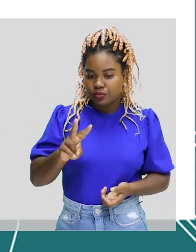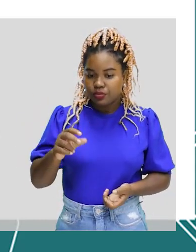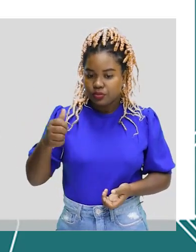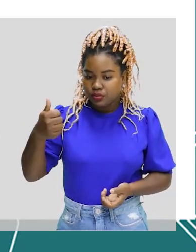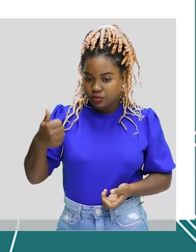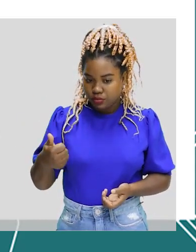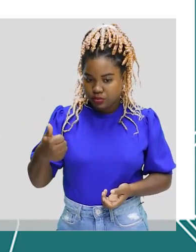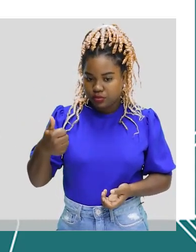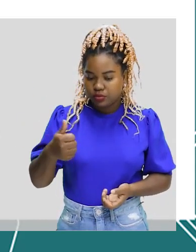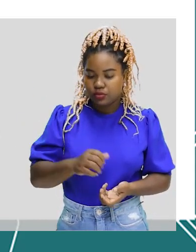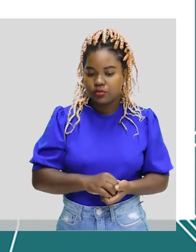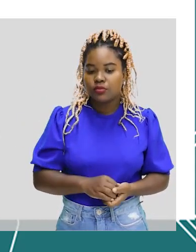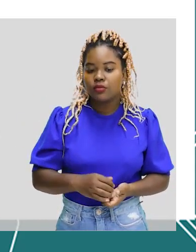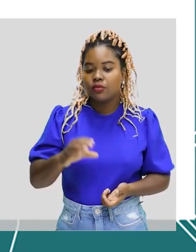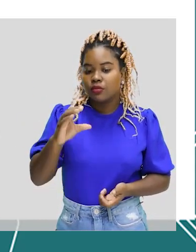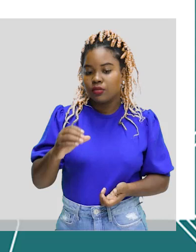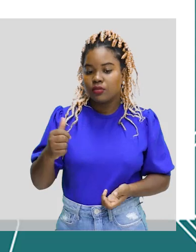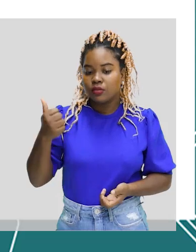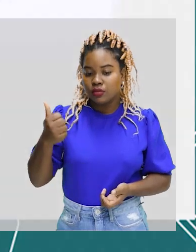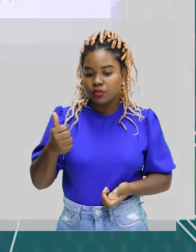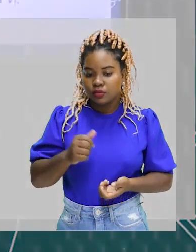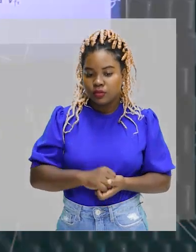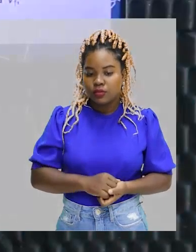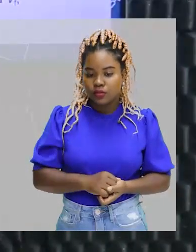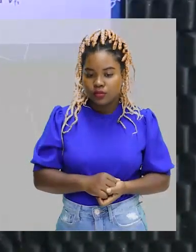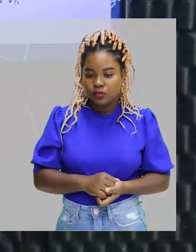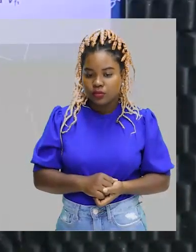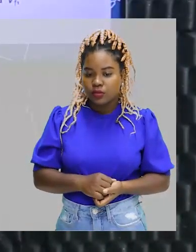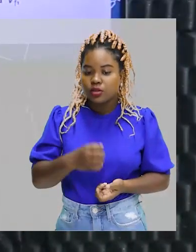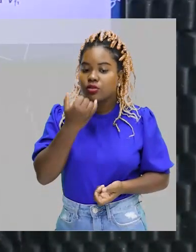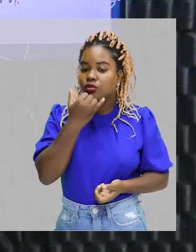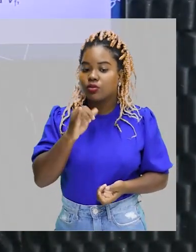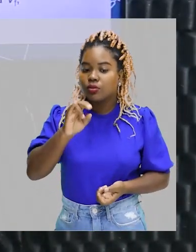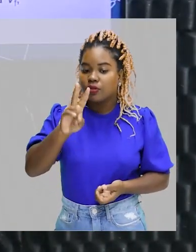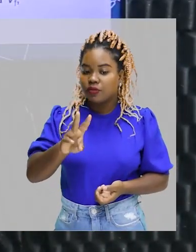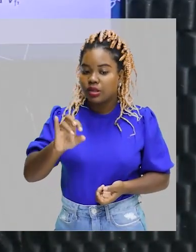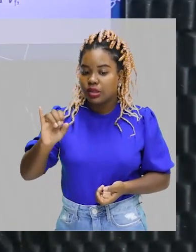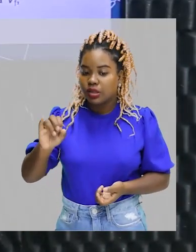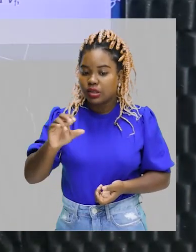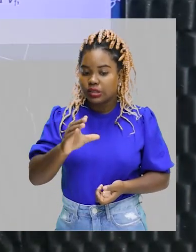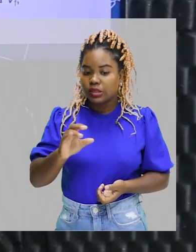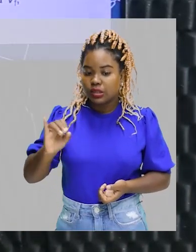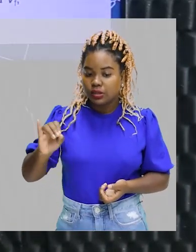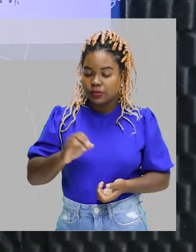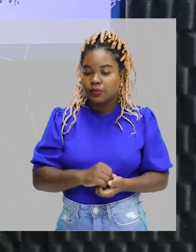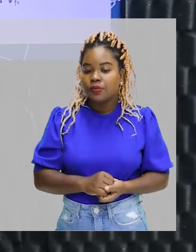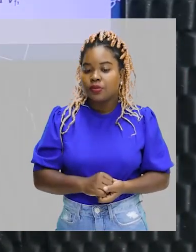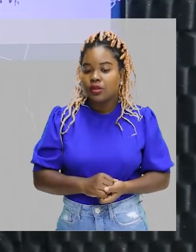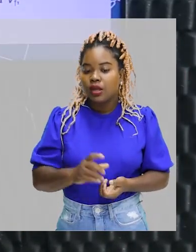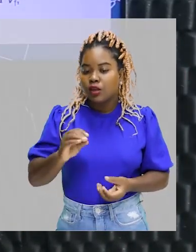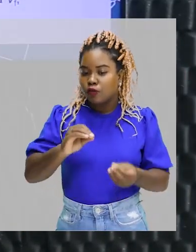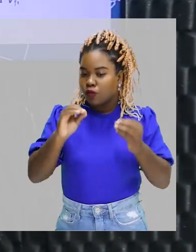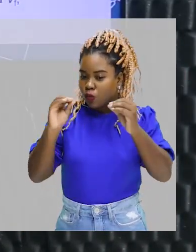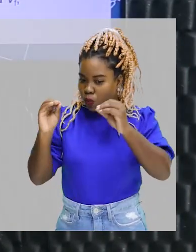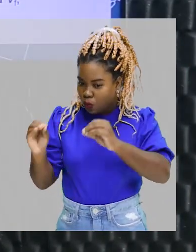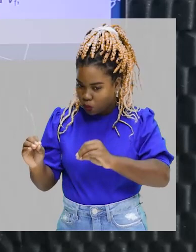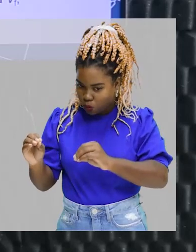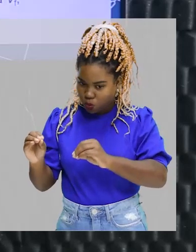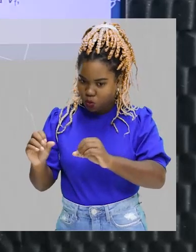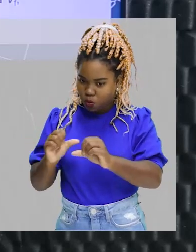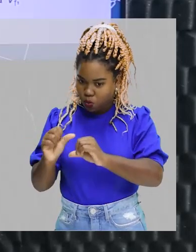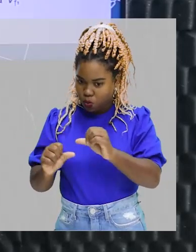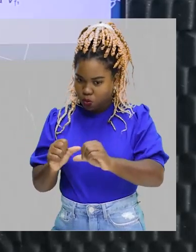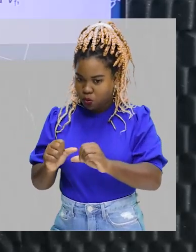volume inicial e a concentração inicial, certo? E aí eu vou adicionar um